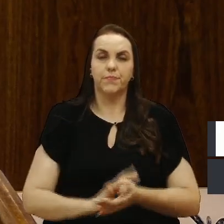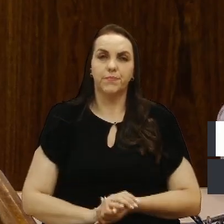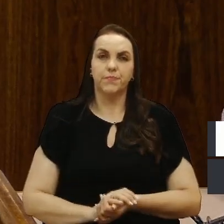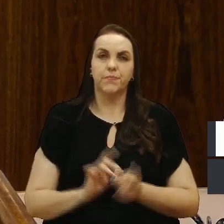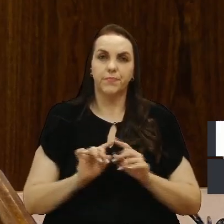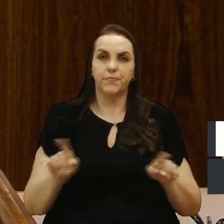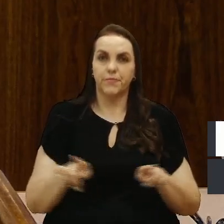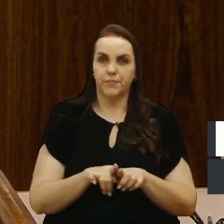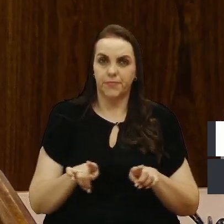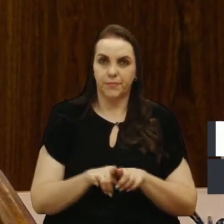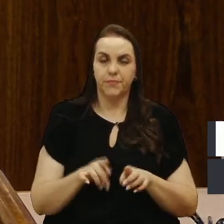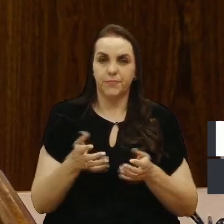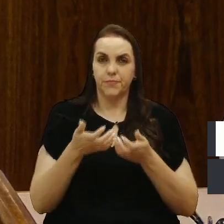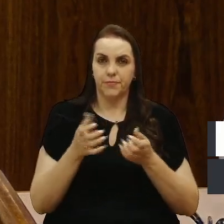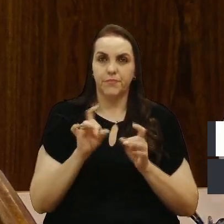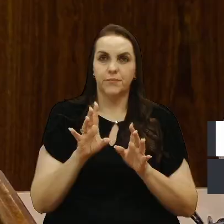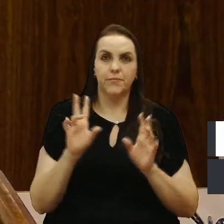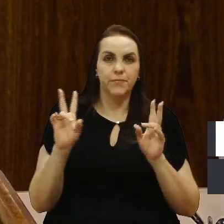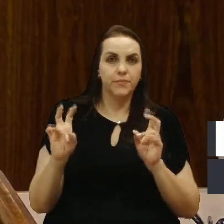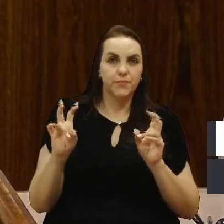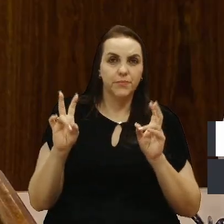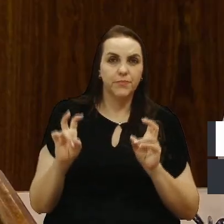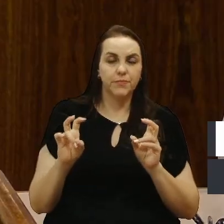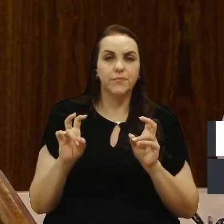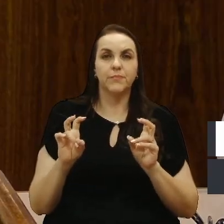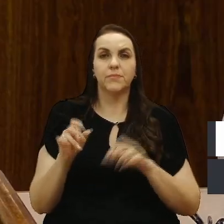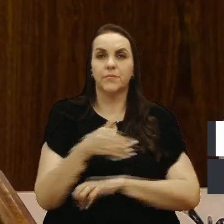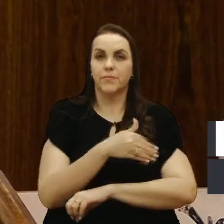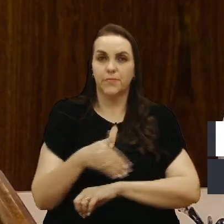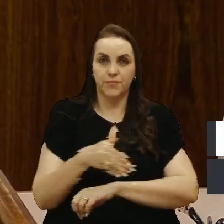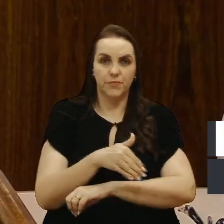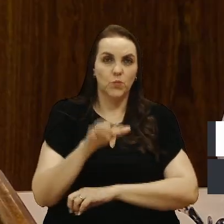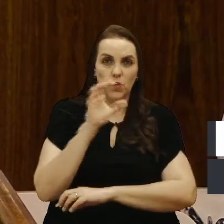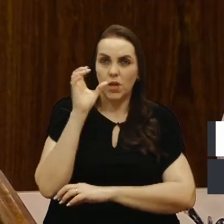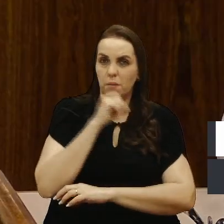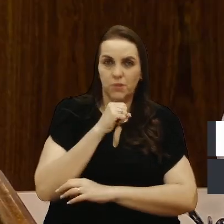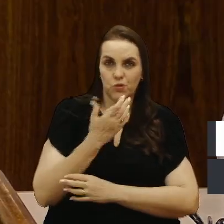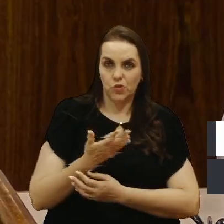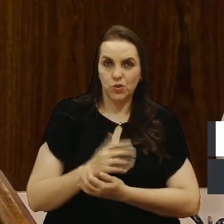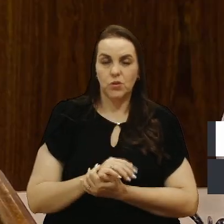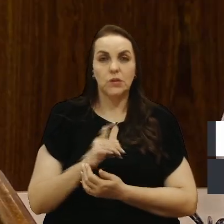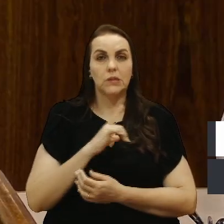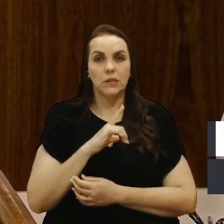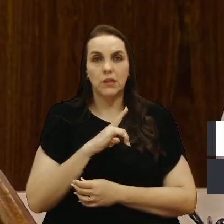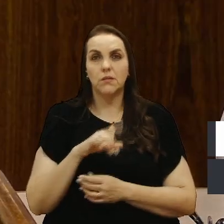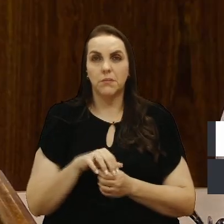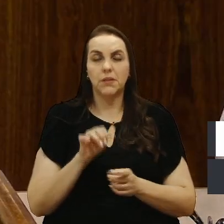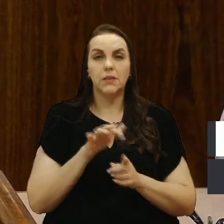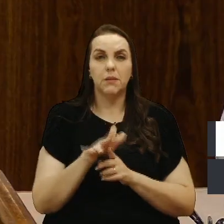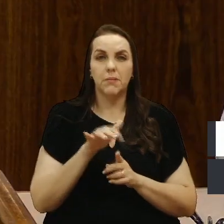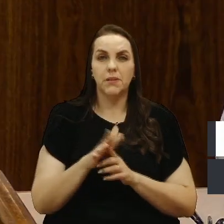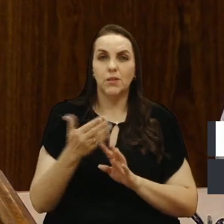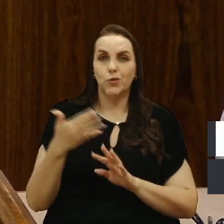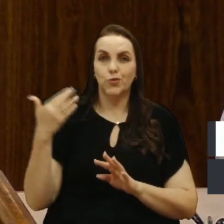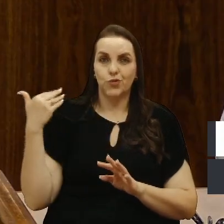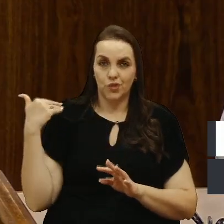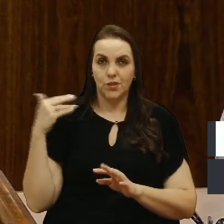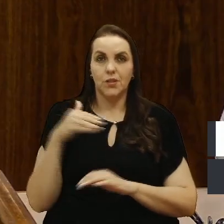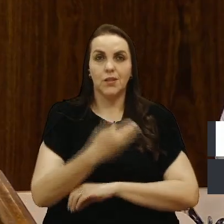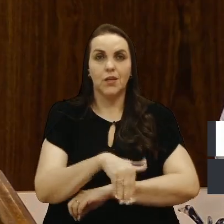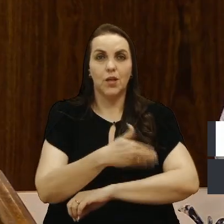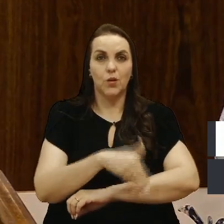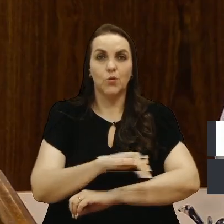Mas também queria só lhe comentar aquela questão das ruas rapidinho. Nós temos também uma demanda antiga lá na Rua